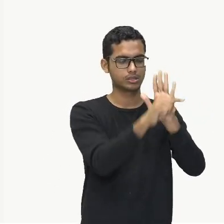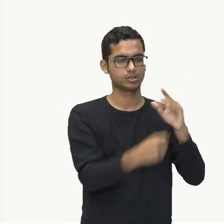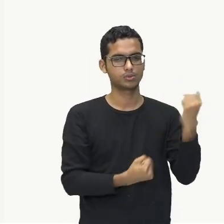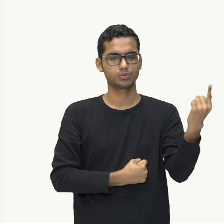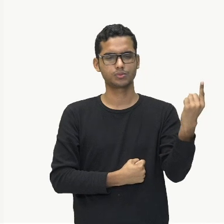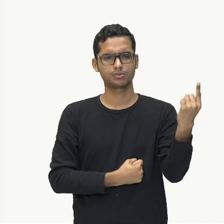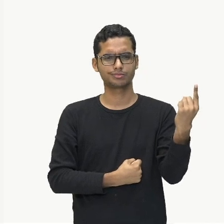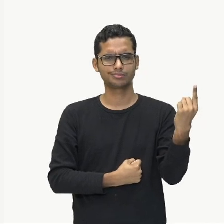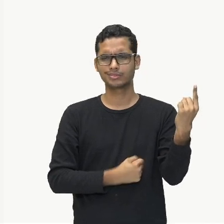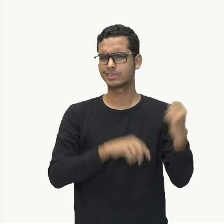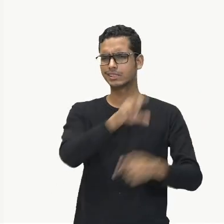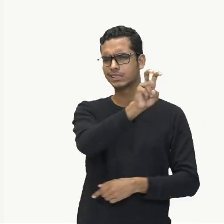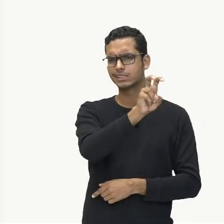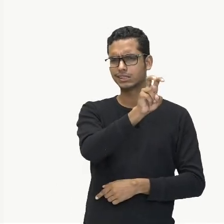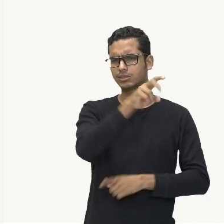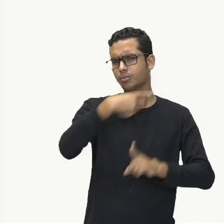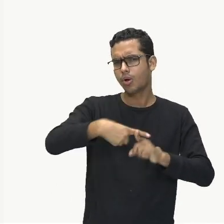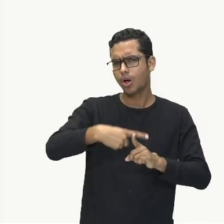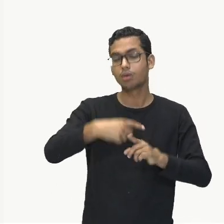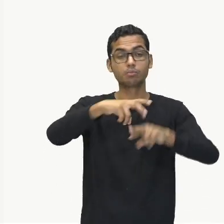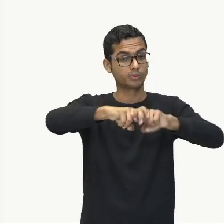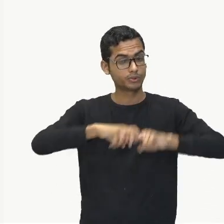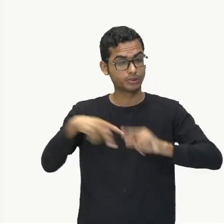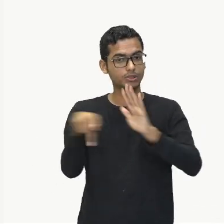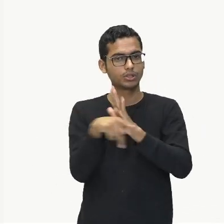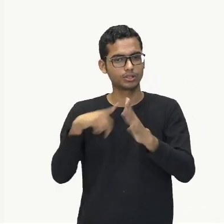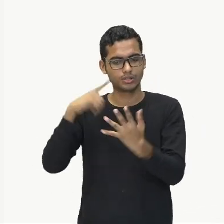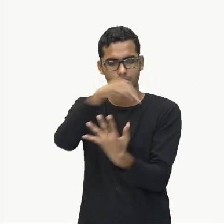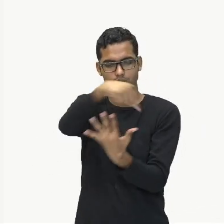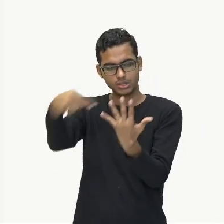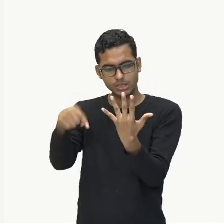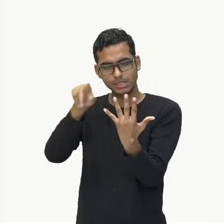que 5? Porque nós temos 5 termos na nossa